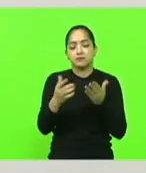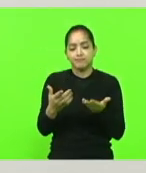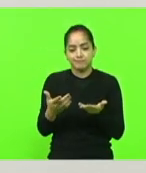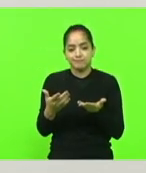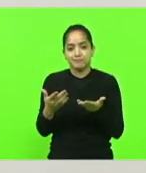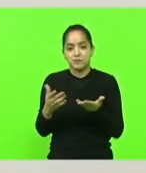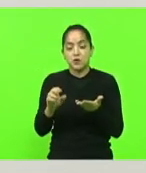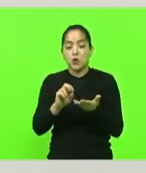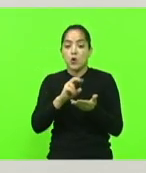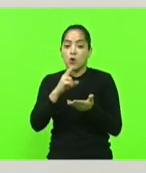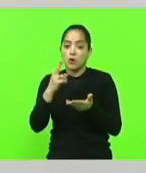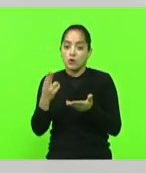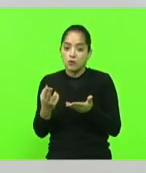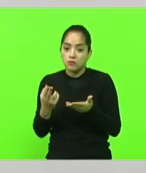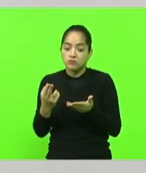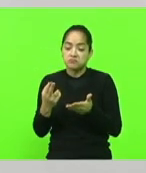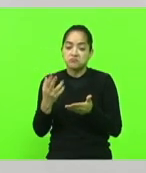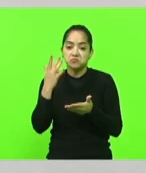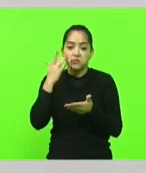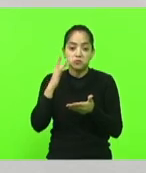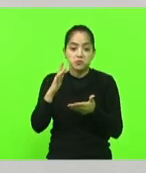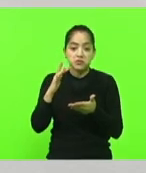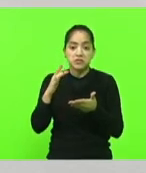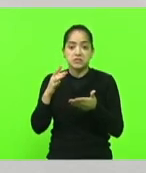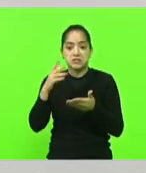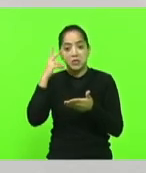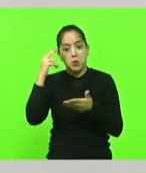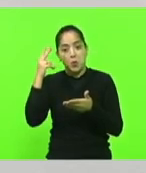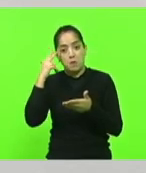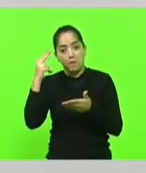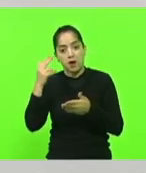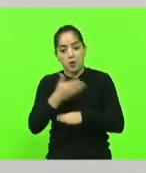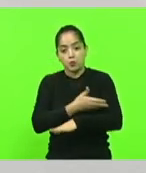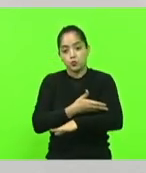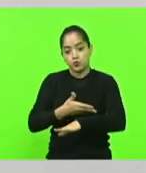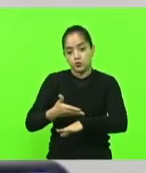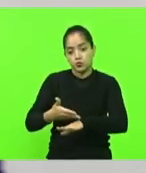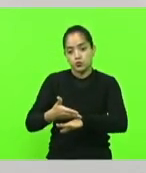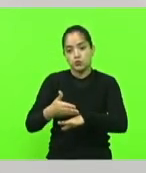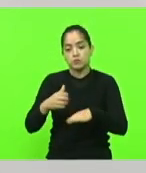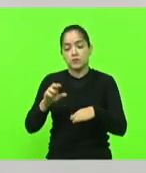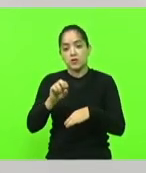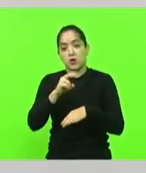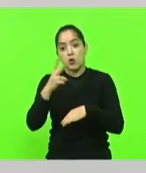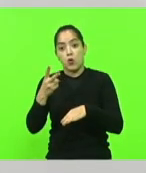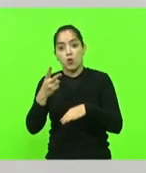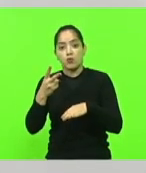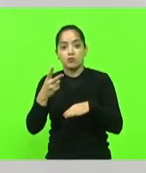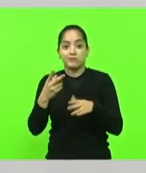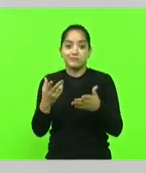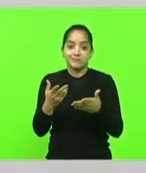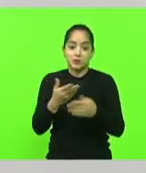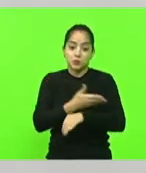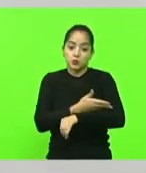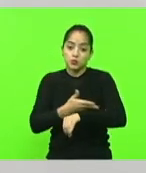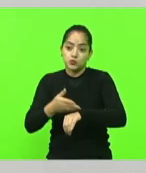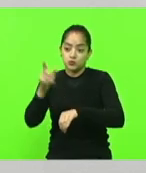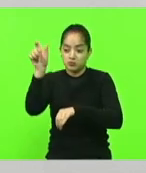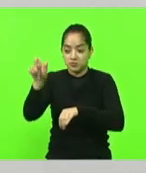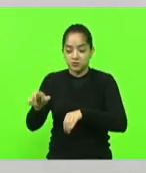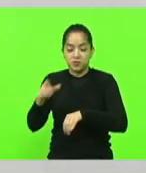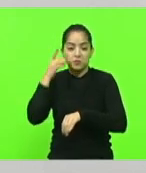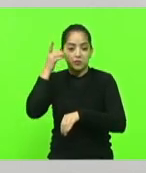isso é, não sei se isso é comum, ou se foi simplesmente um vampirismo aí do momento, e